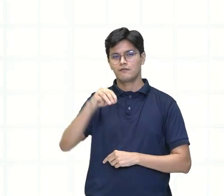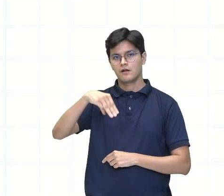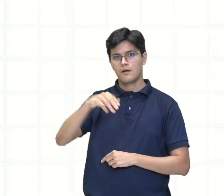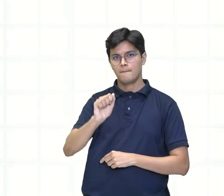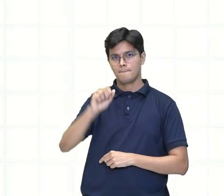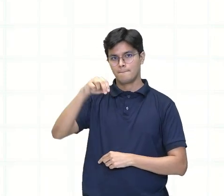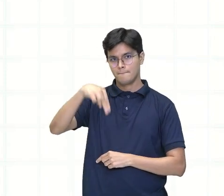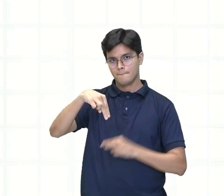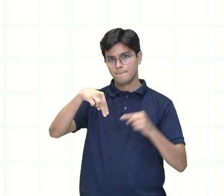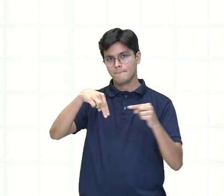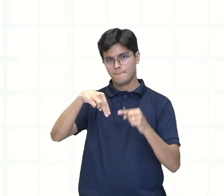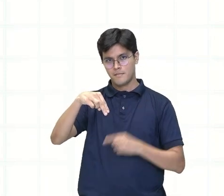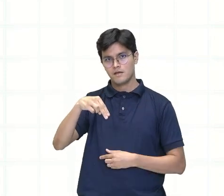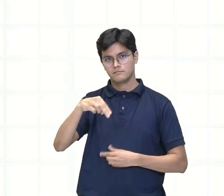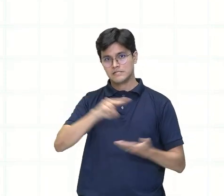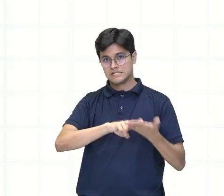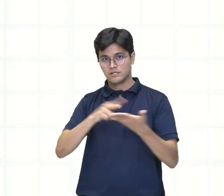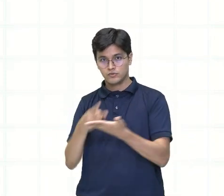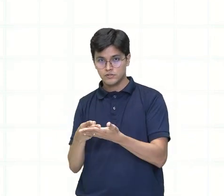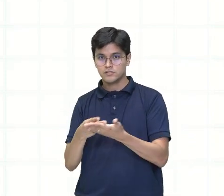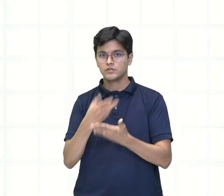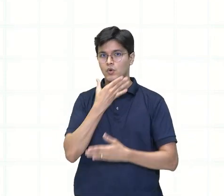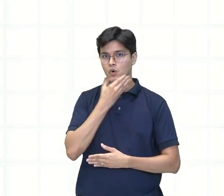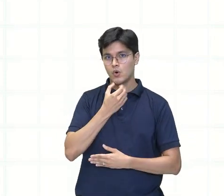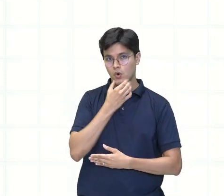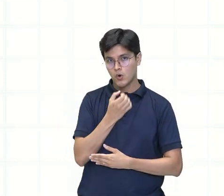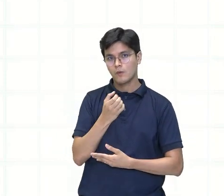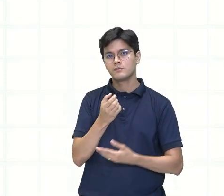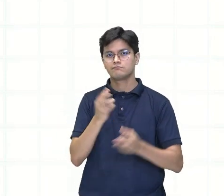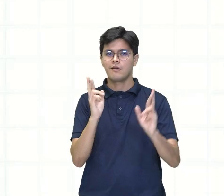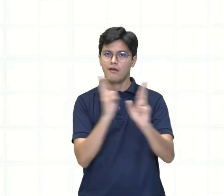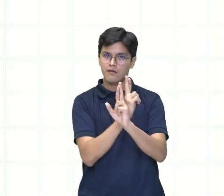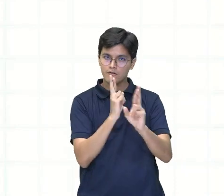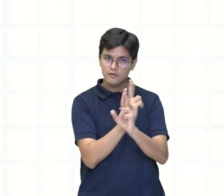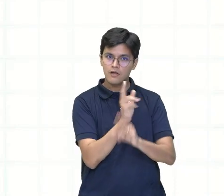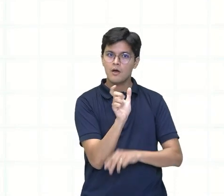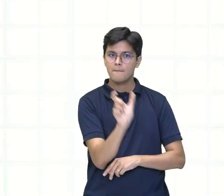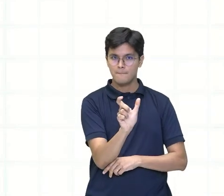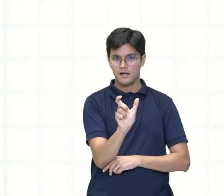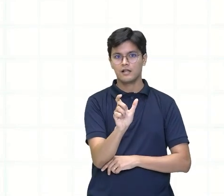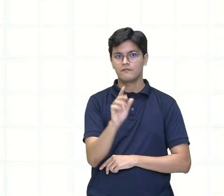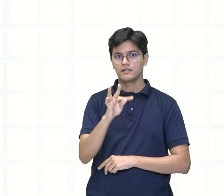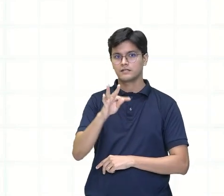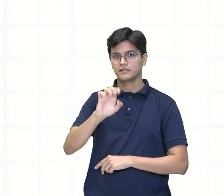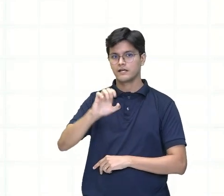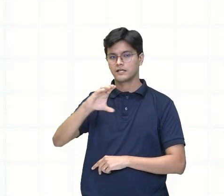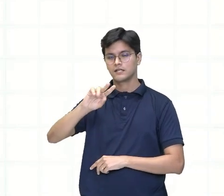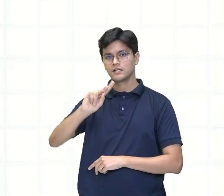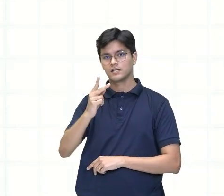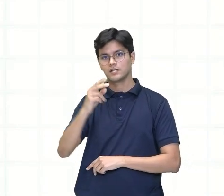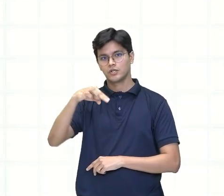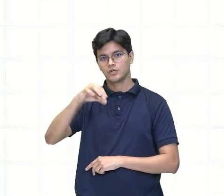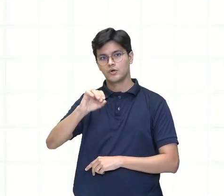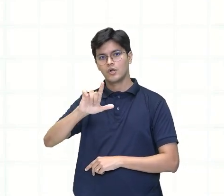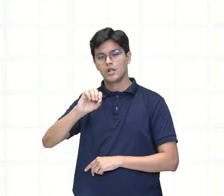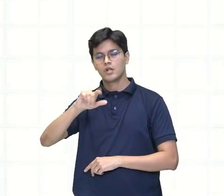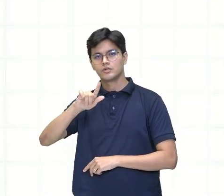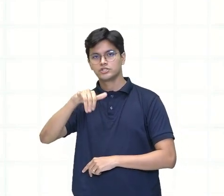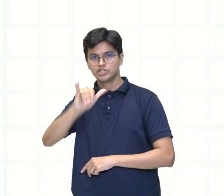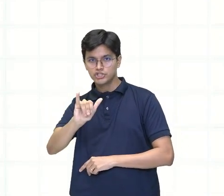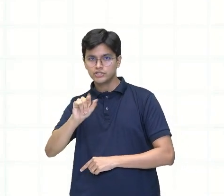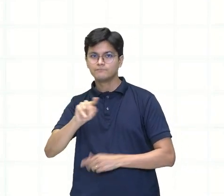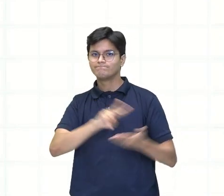alguma coisa relacionada a technology, tecnologia, né? Palavra cognata. Então, aqui está a